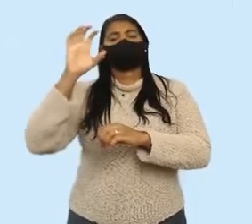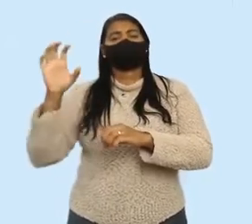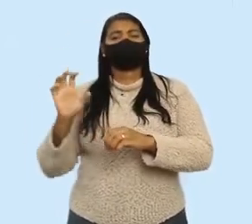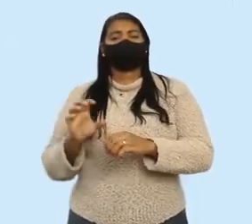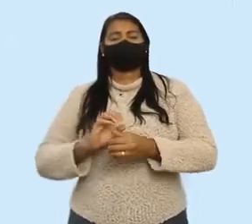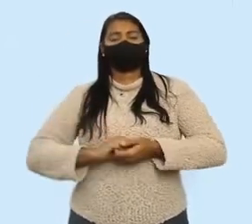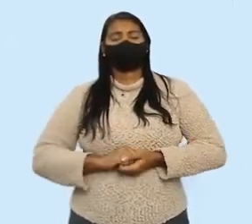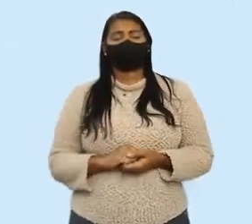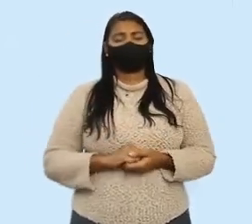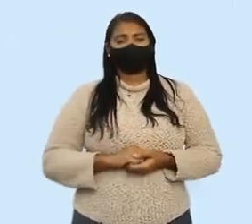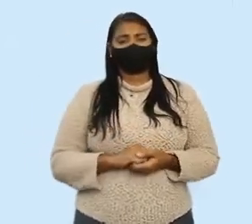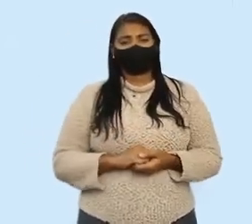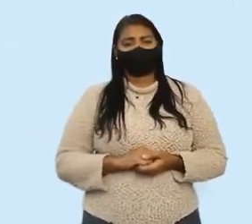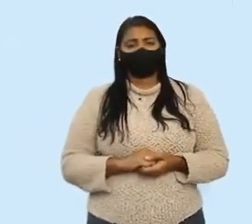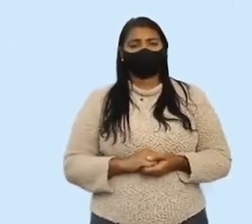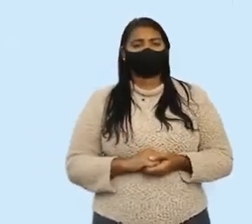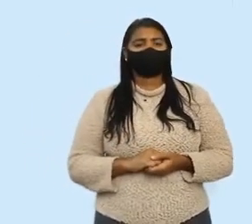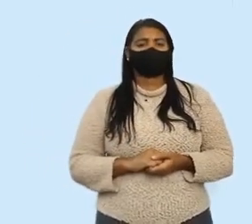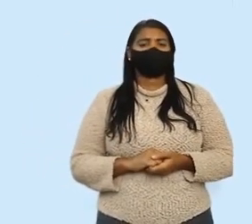Bem,